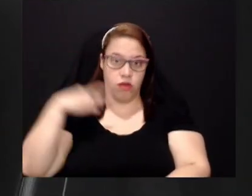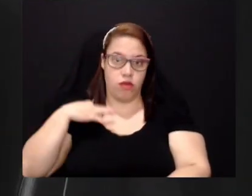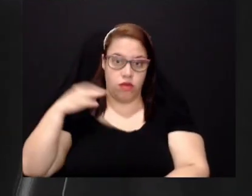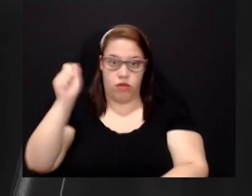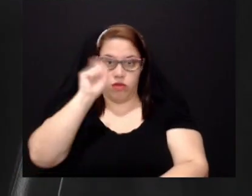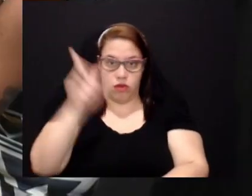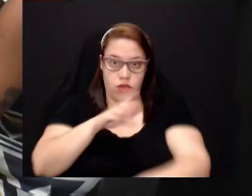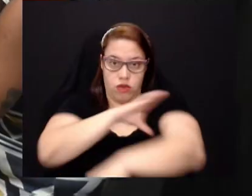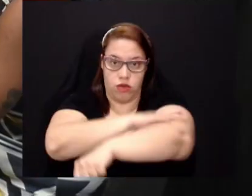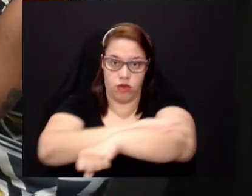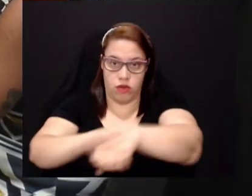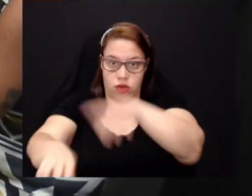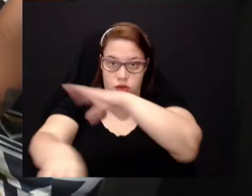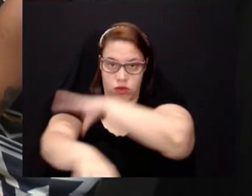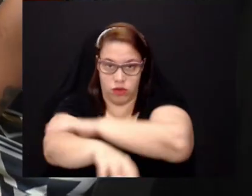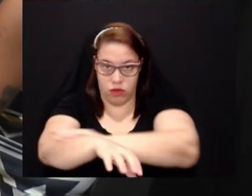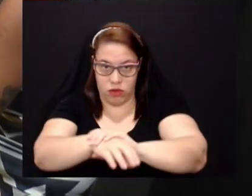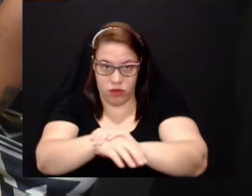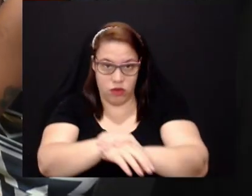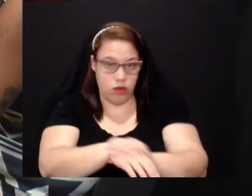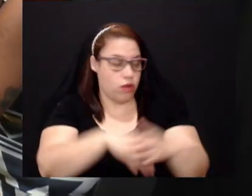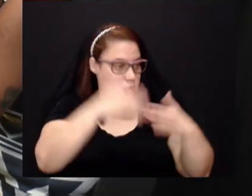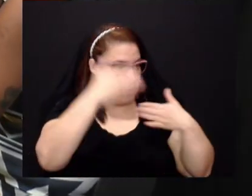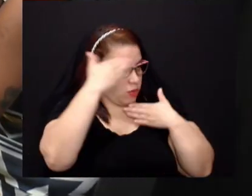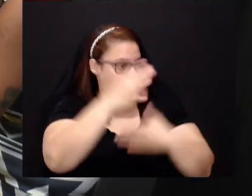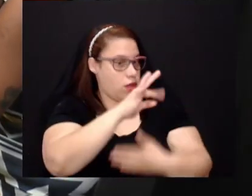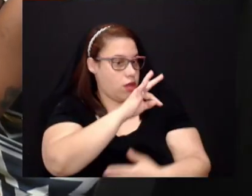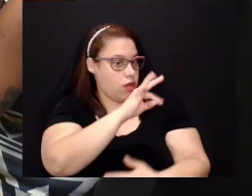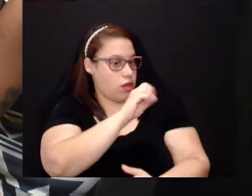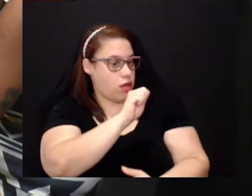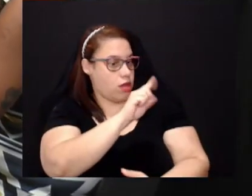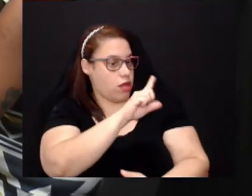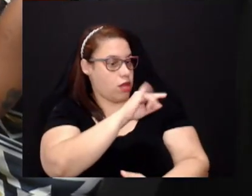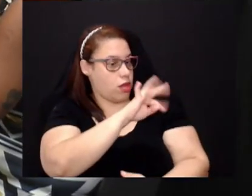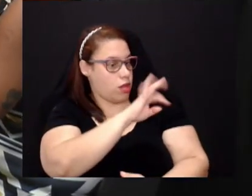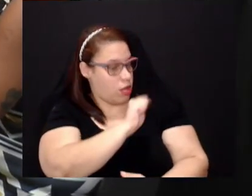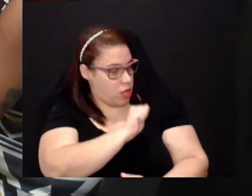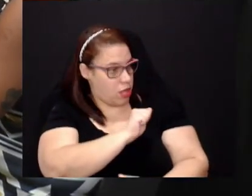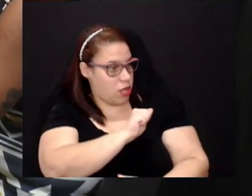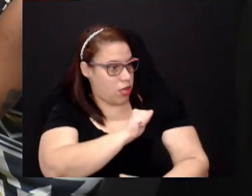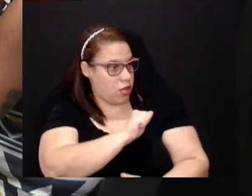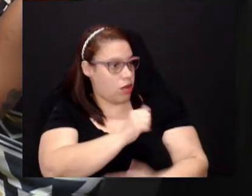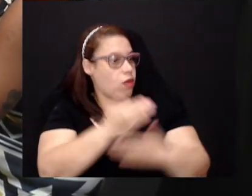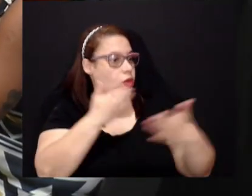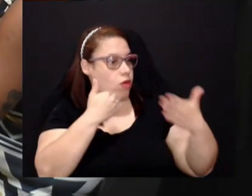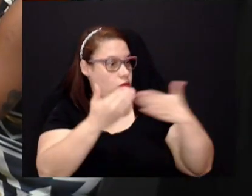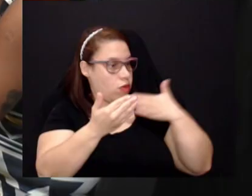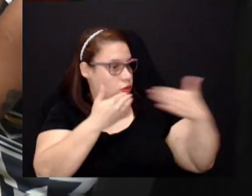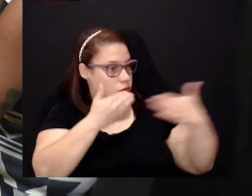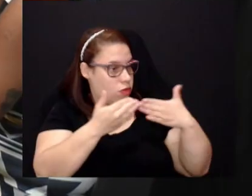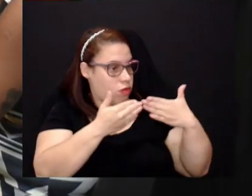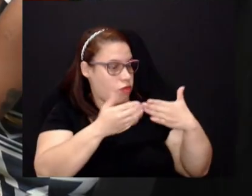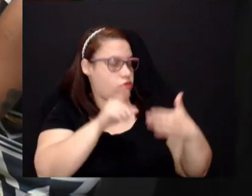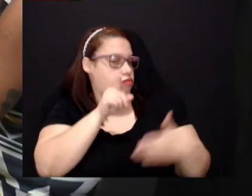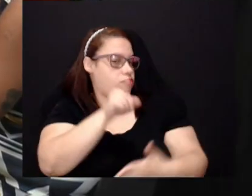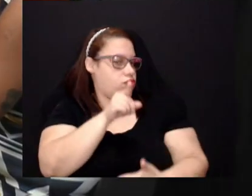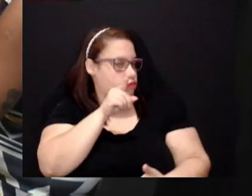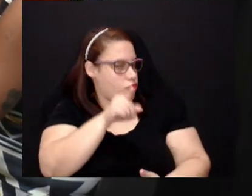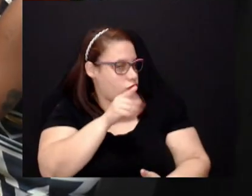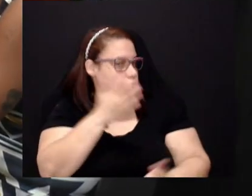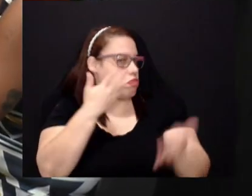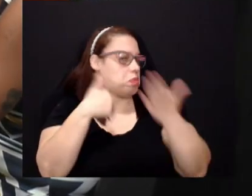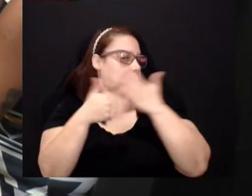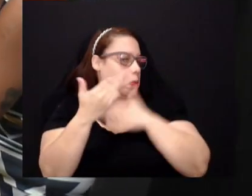Muito bem, obrigado, Thalita. Bom, bora começar a nossa prosa, como diria lá na sua terra, né? Nas